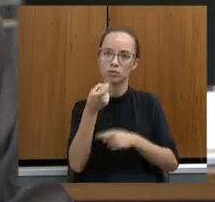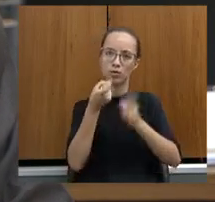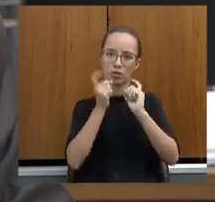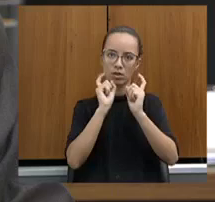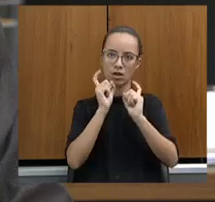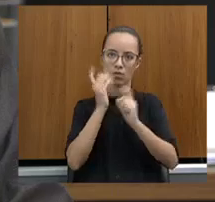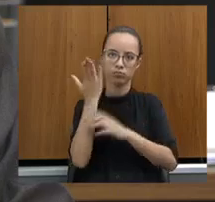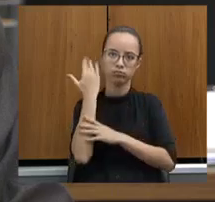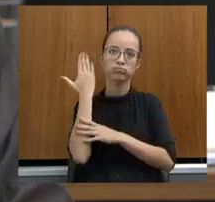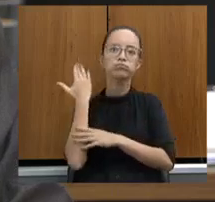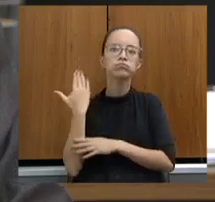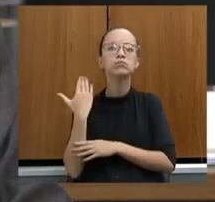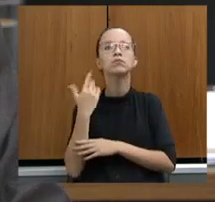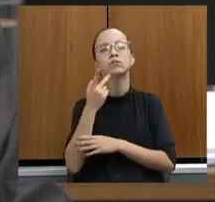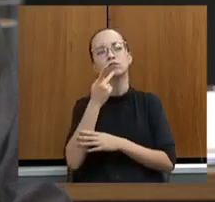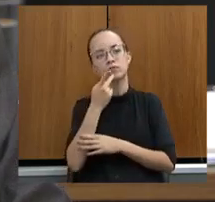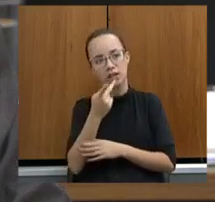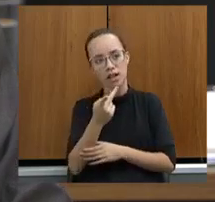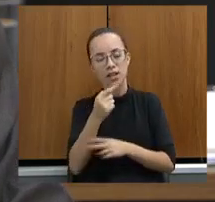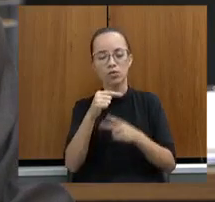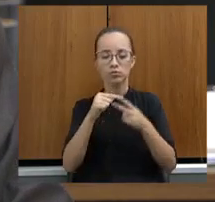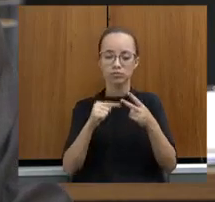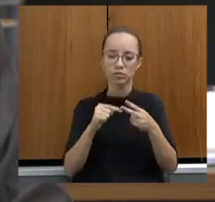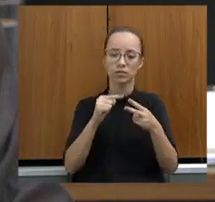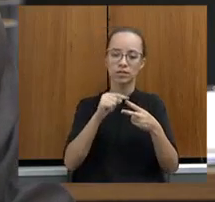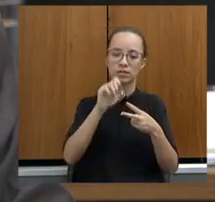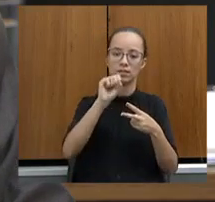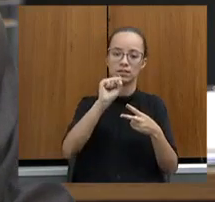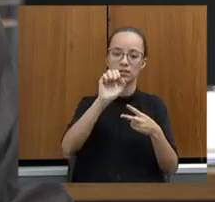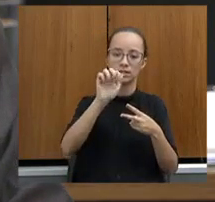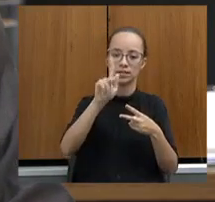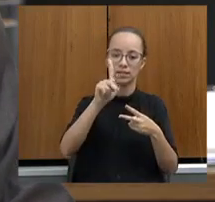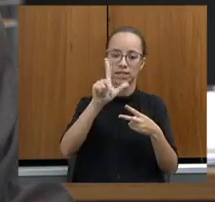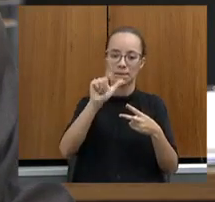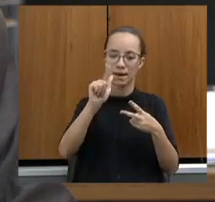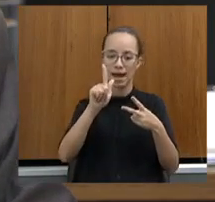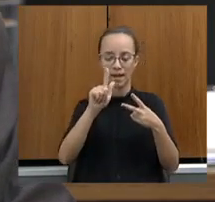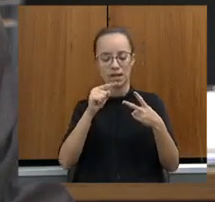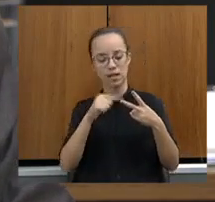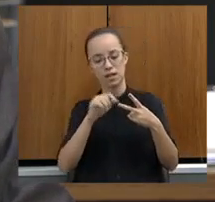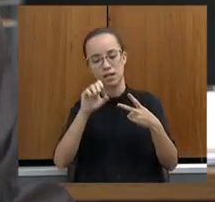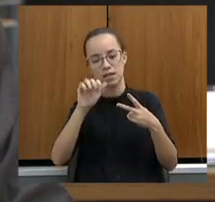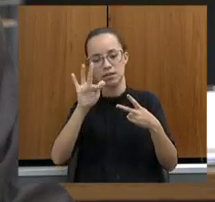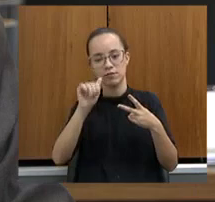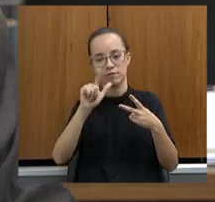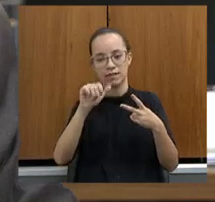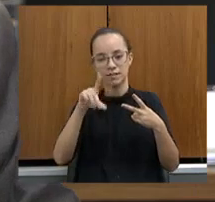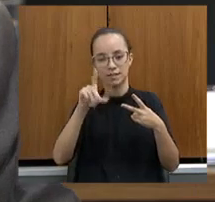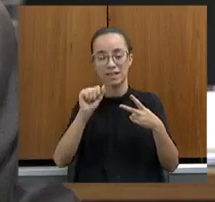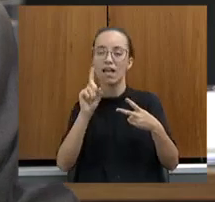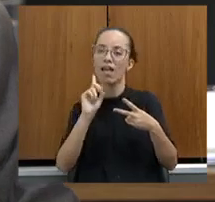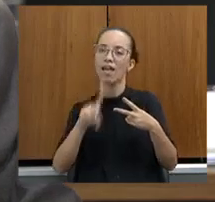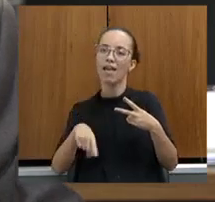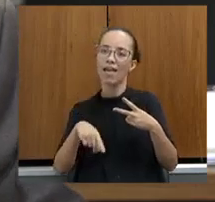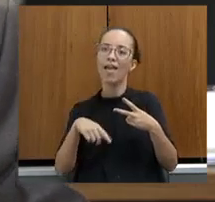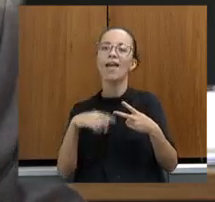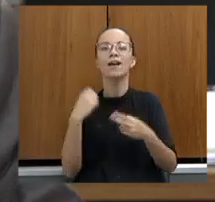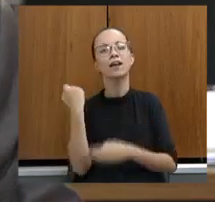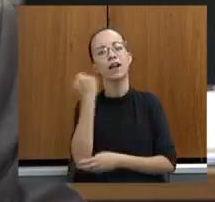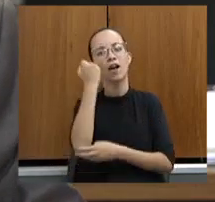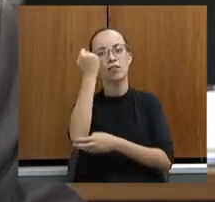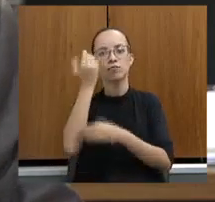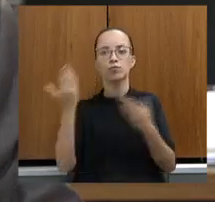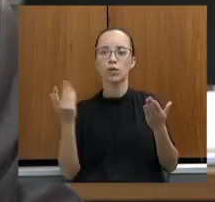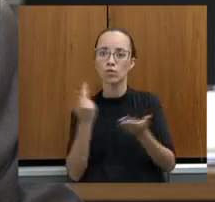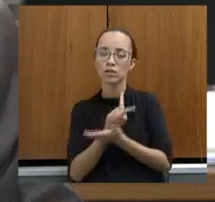com os representantes da Seplag e da fazenda a situação é muito grave Tenho um tem um